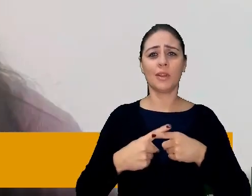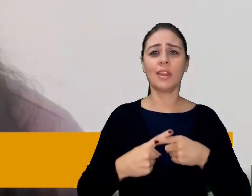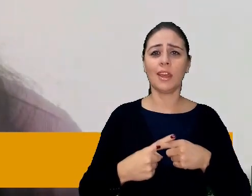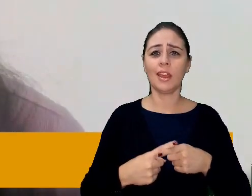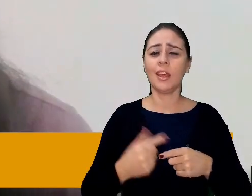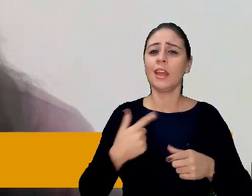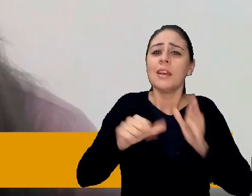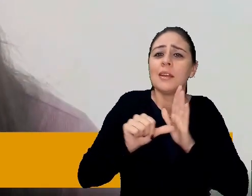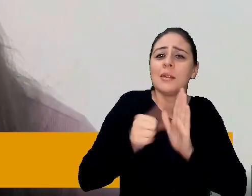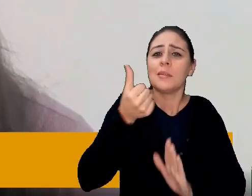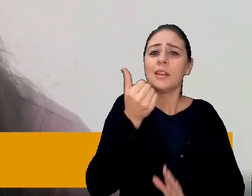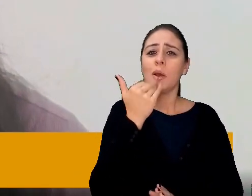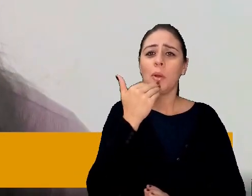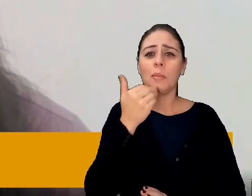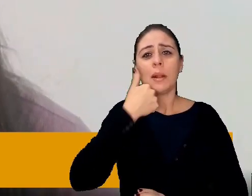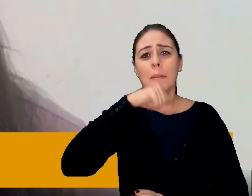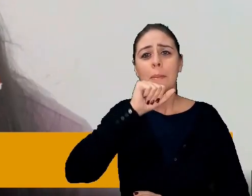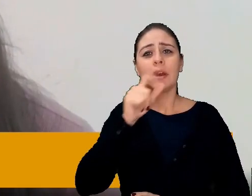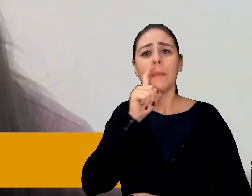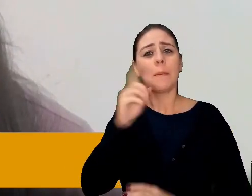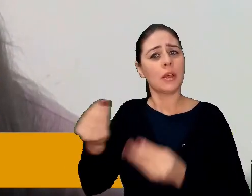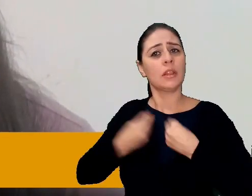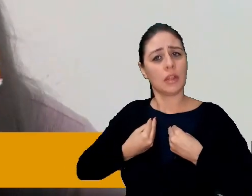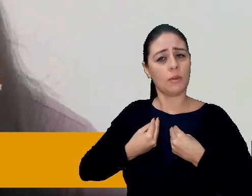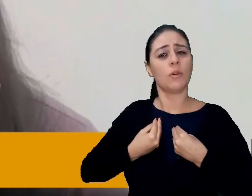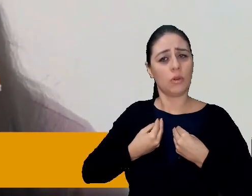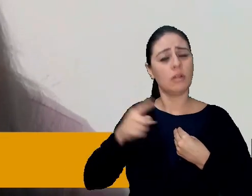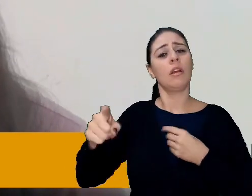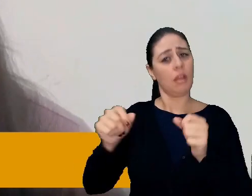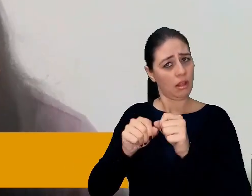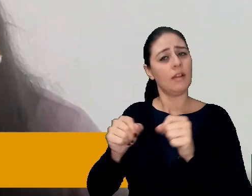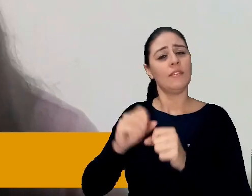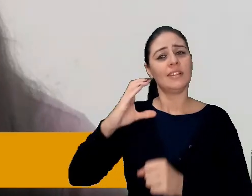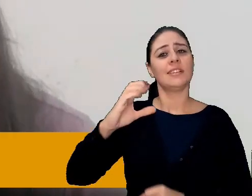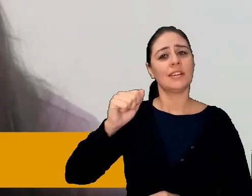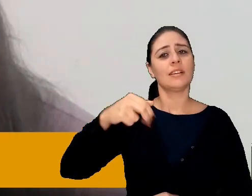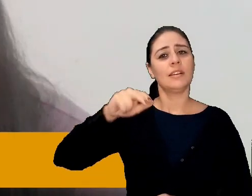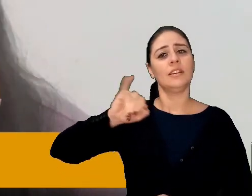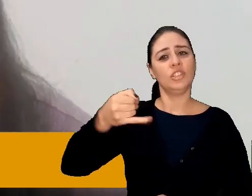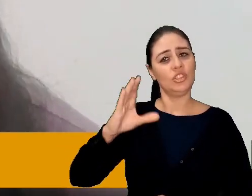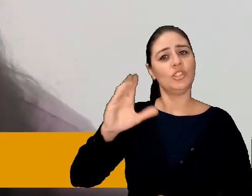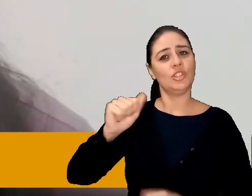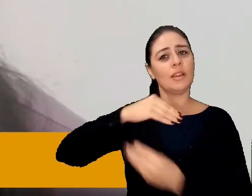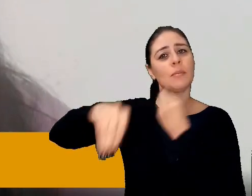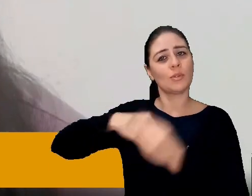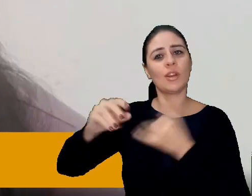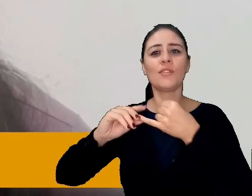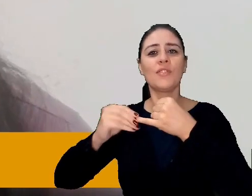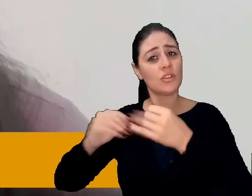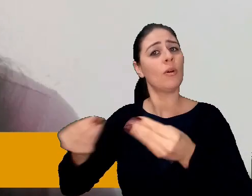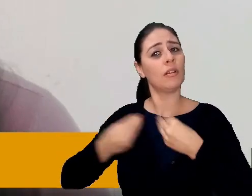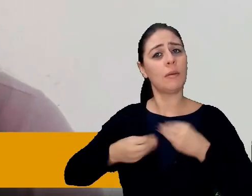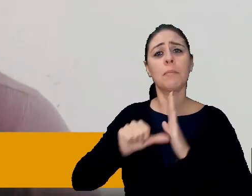por mim, a primeira comida que meu pai e minha mãe me deram foi essa. E ela cozinhou e deu para mim. Então, a primeira canjica que eu comi foi com feijão.